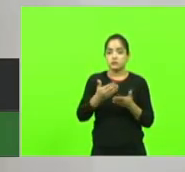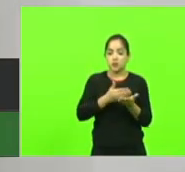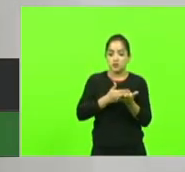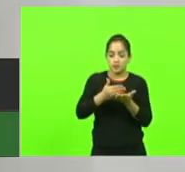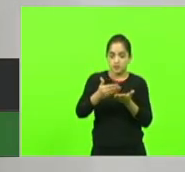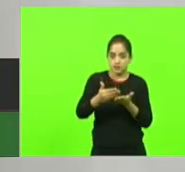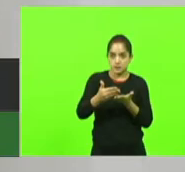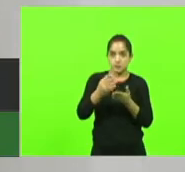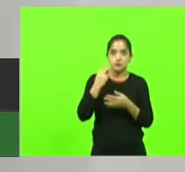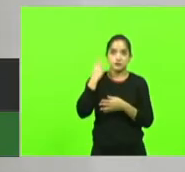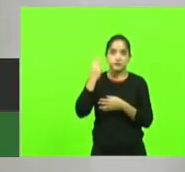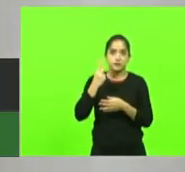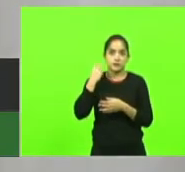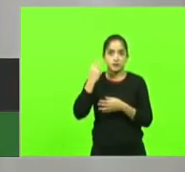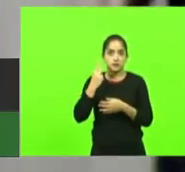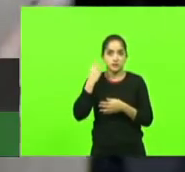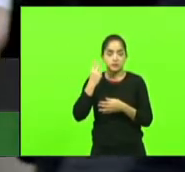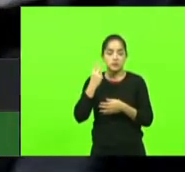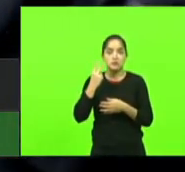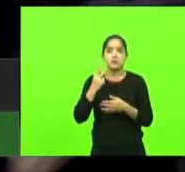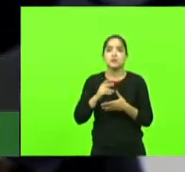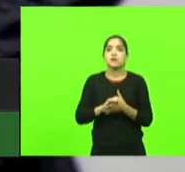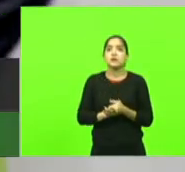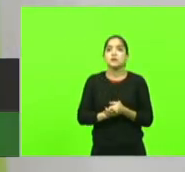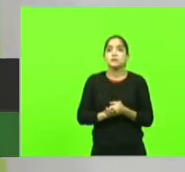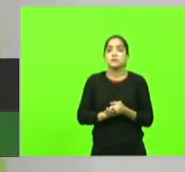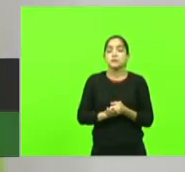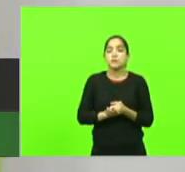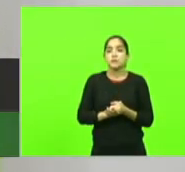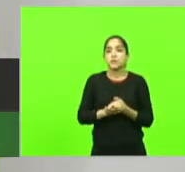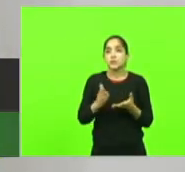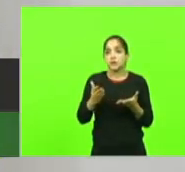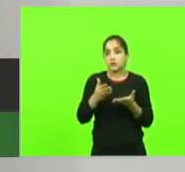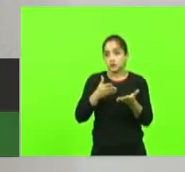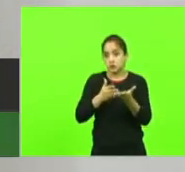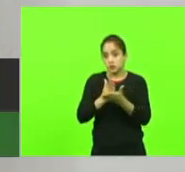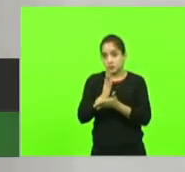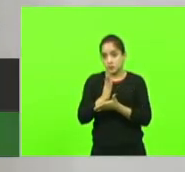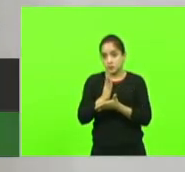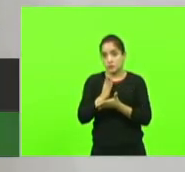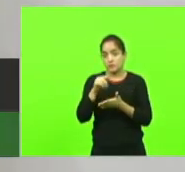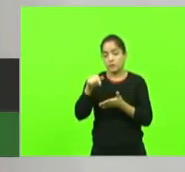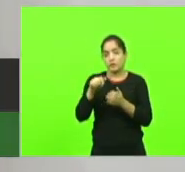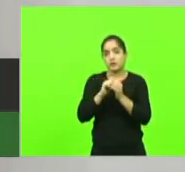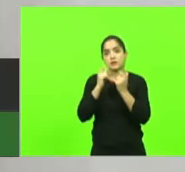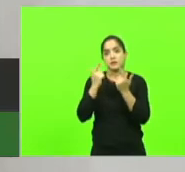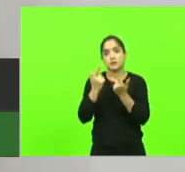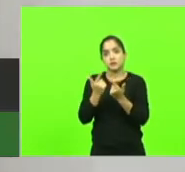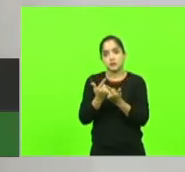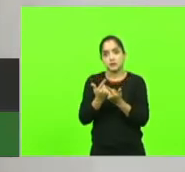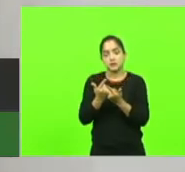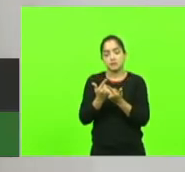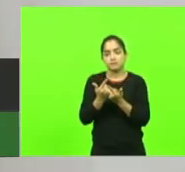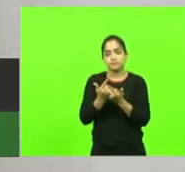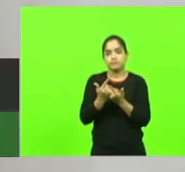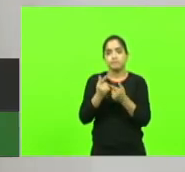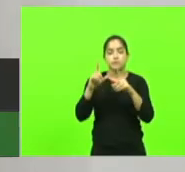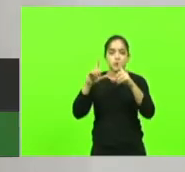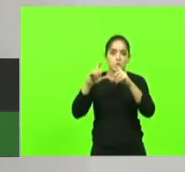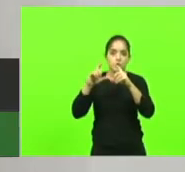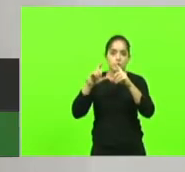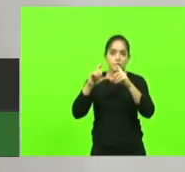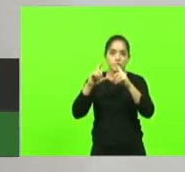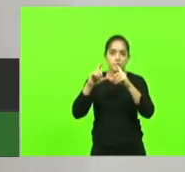do vereador Fábio Negão, que nós aprovamos na Assembleia, e nós temos umas fotos, e eu